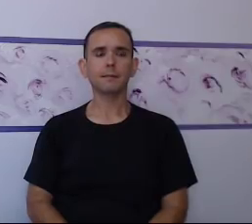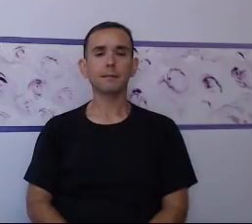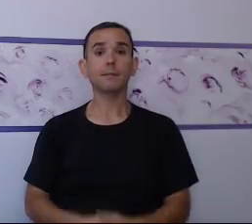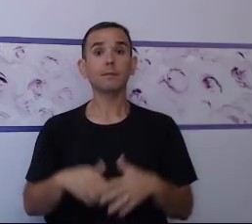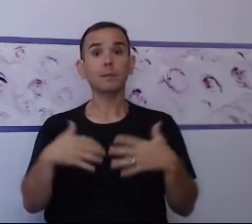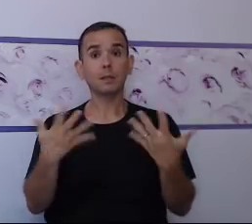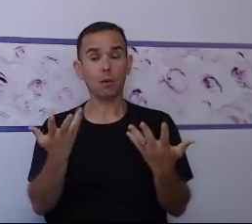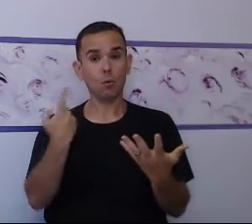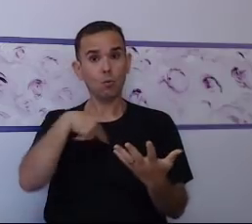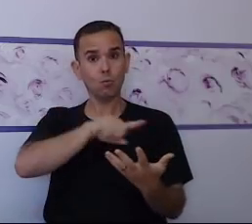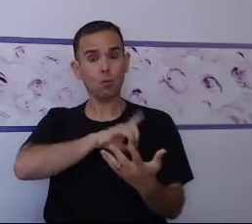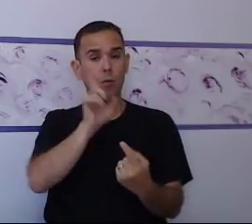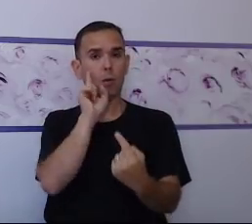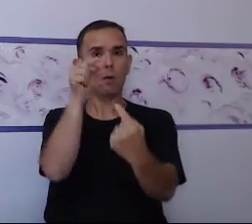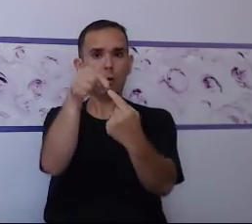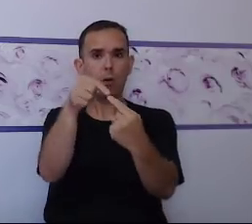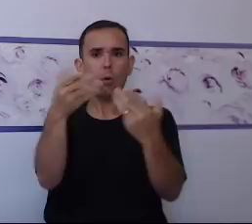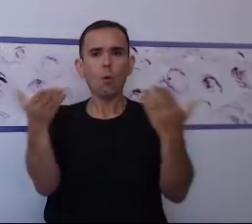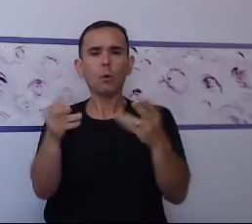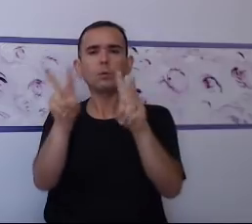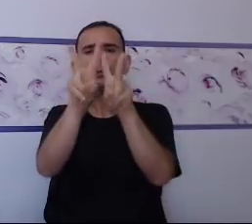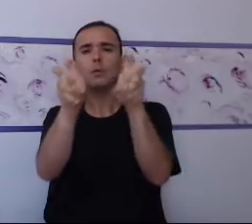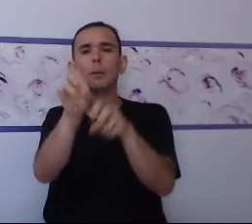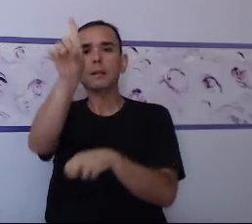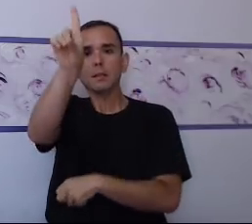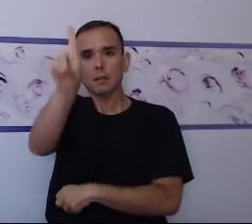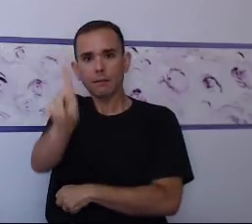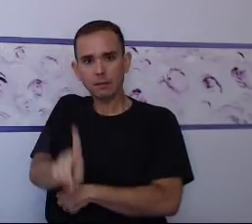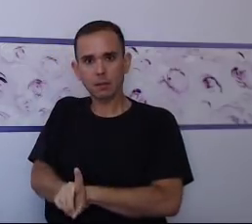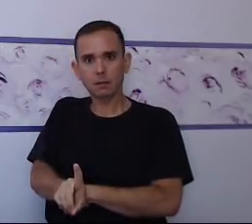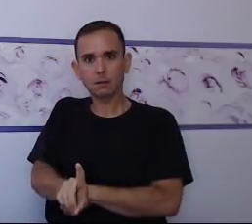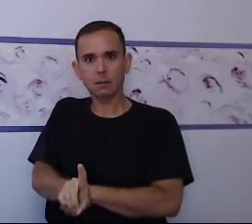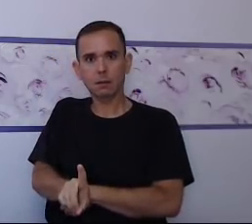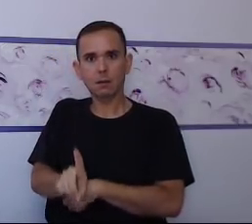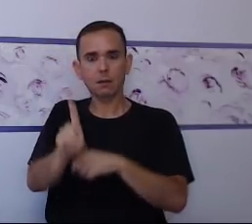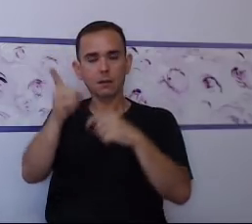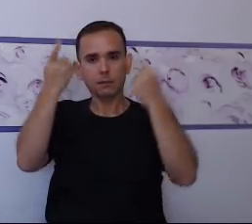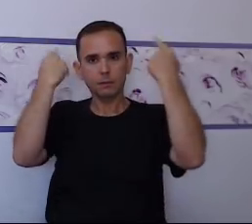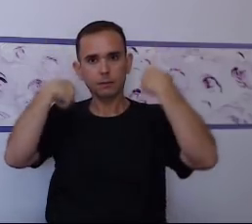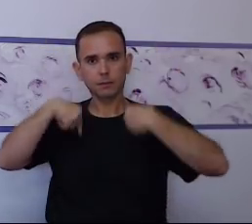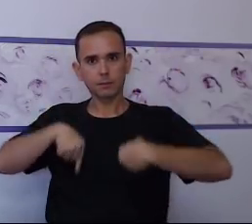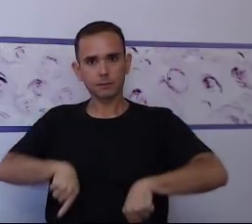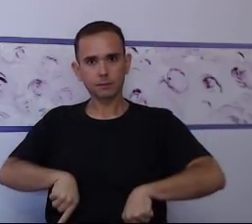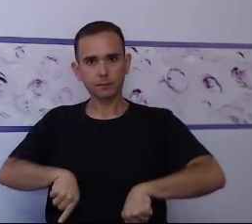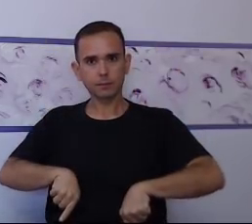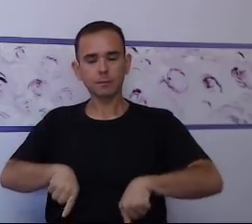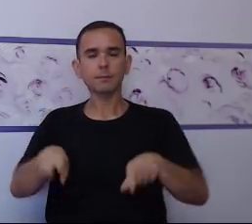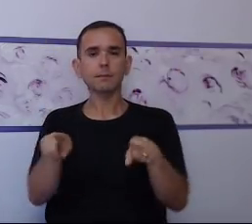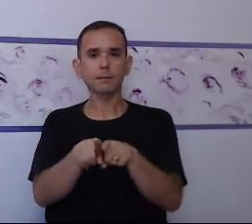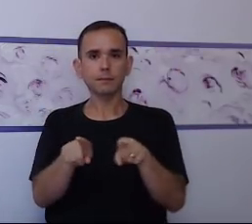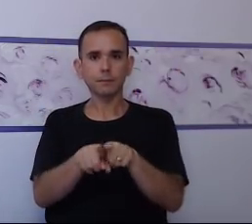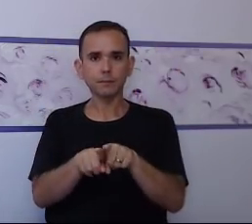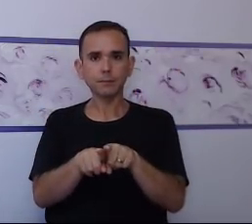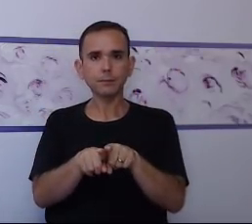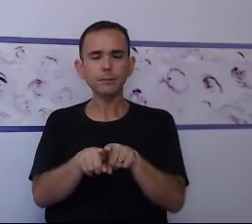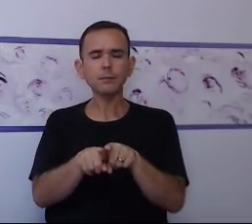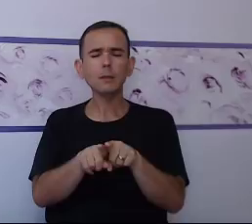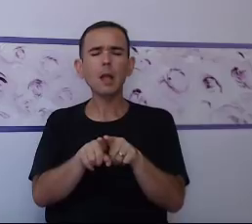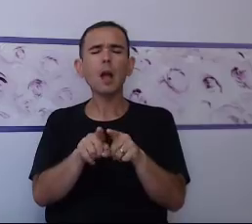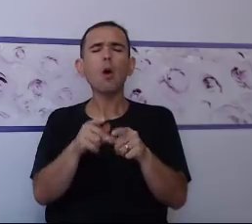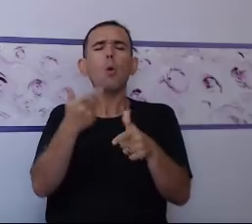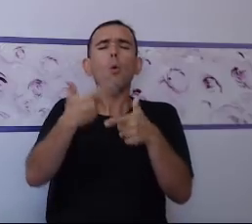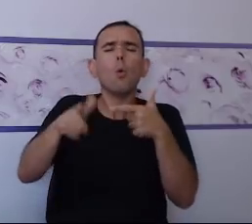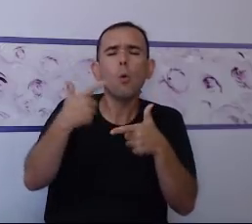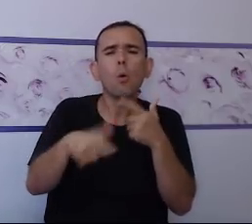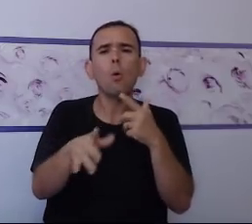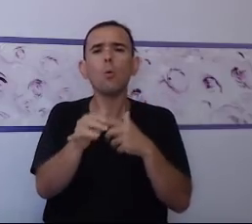Então, nós vamos falar hoje sobre a deficiência, então, sobre deficiência física, a etiologia,